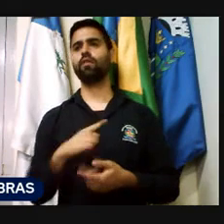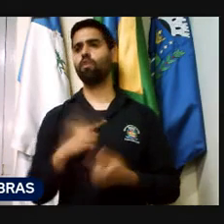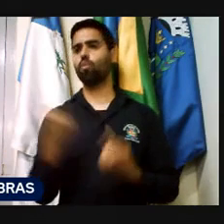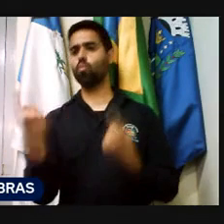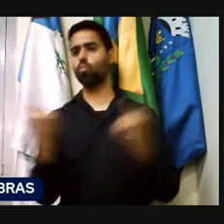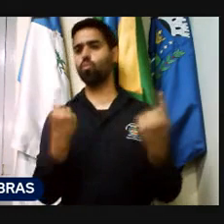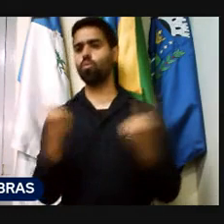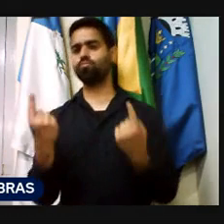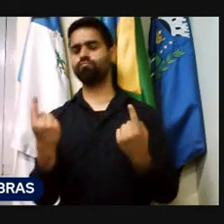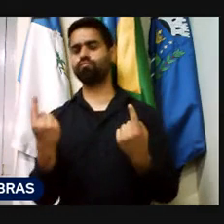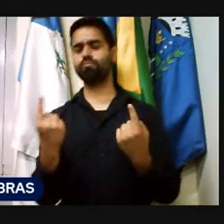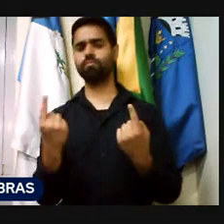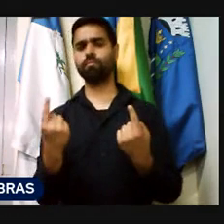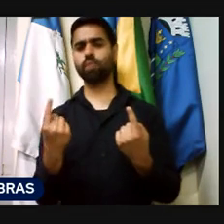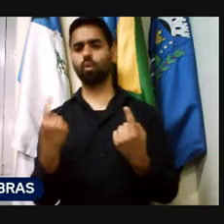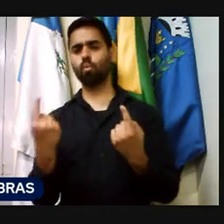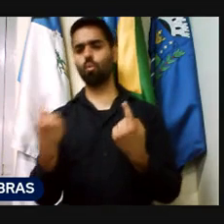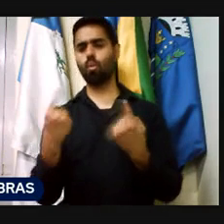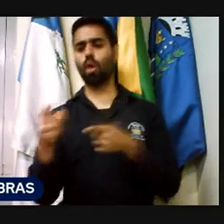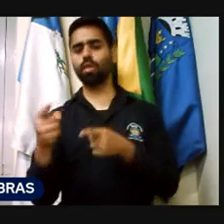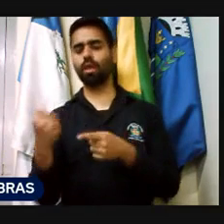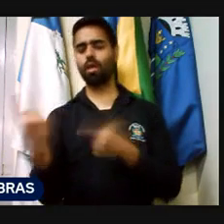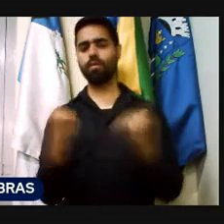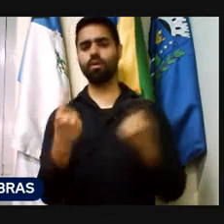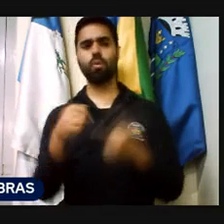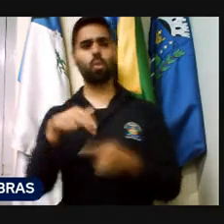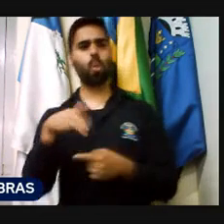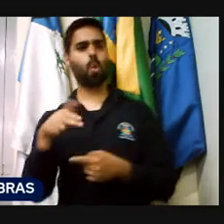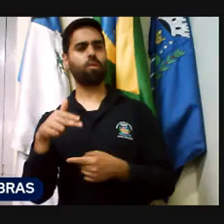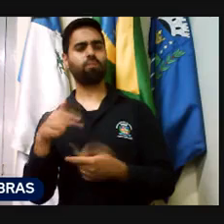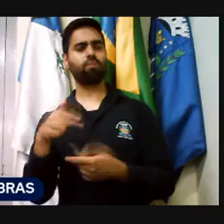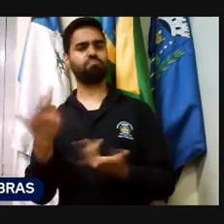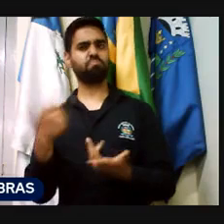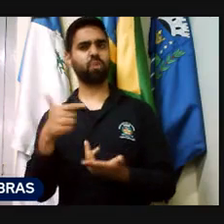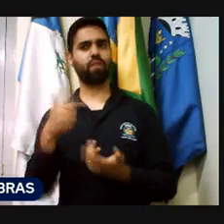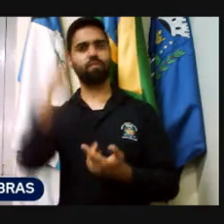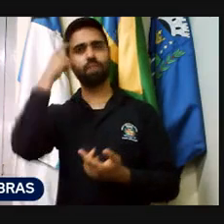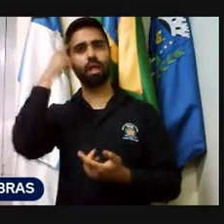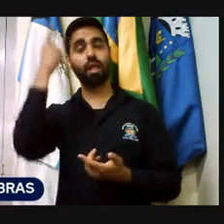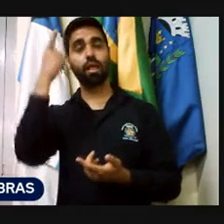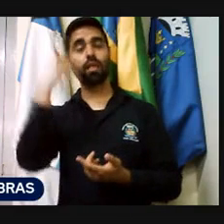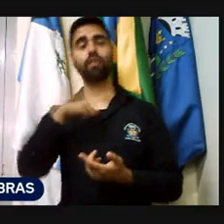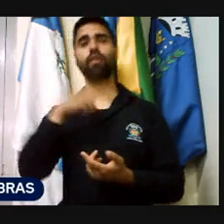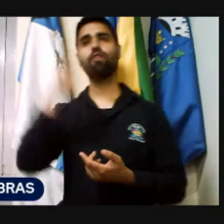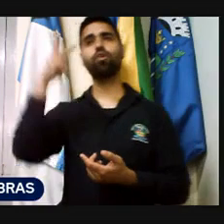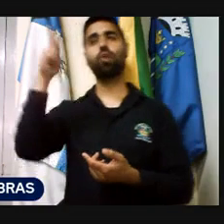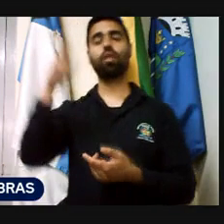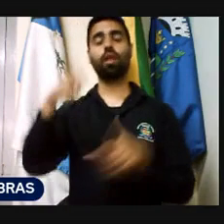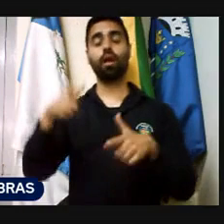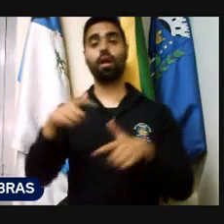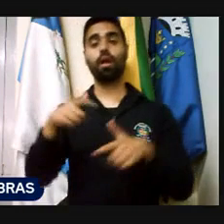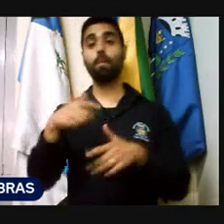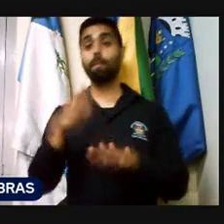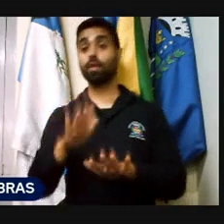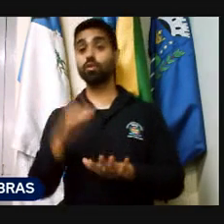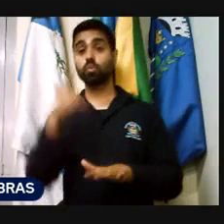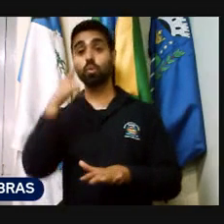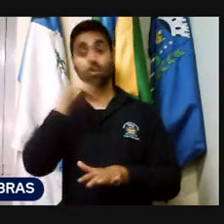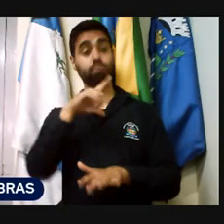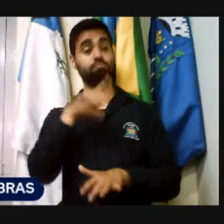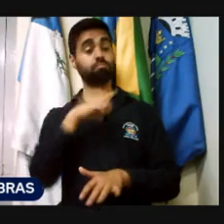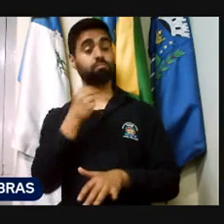nunca existente aqui na nossa cidade. A gente traz uma ideia lá do Ceará e, graças a Deus, nós tivemos uma